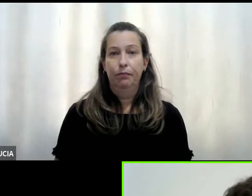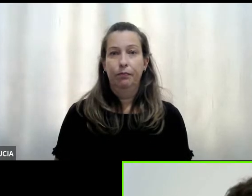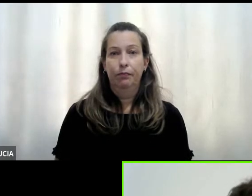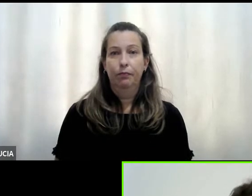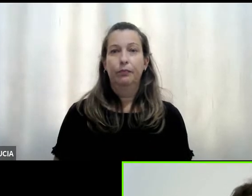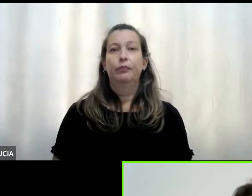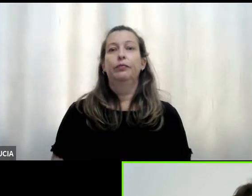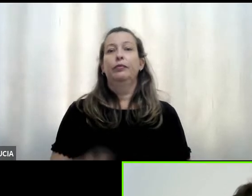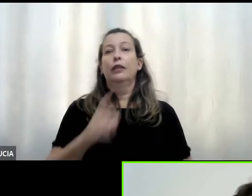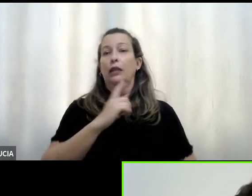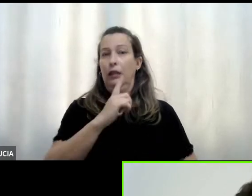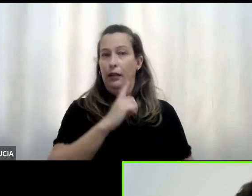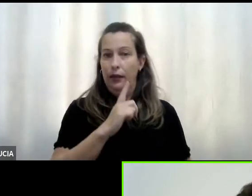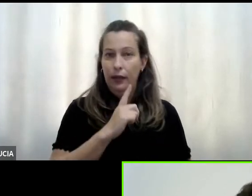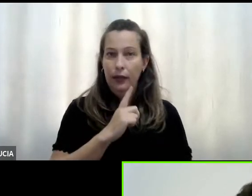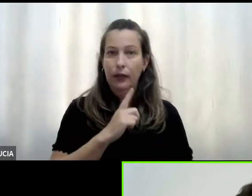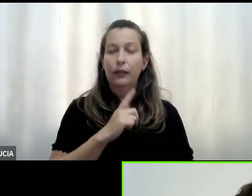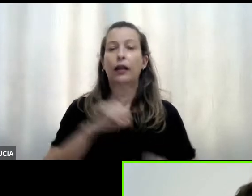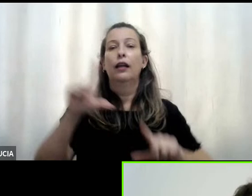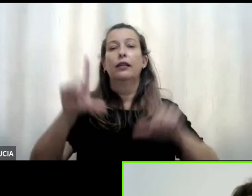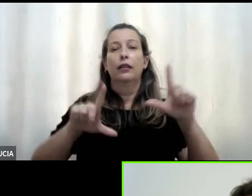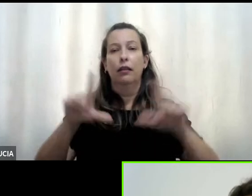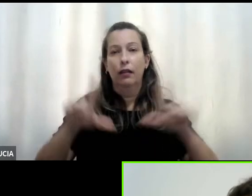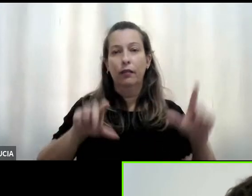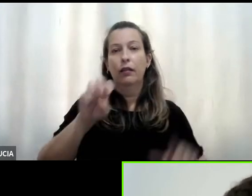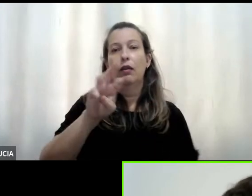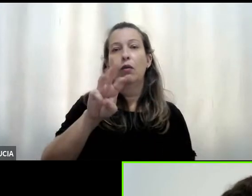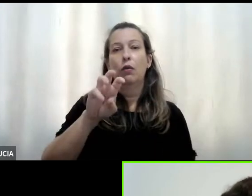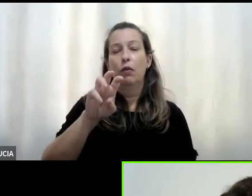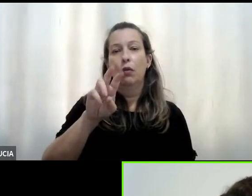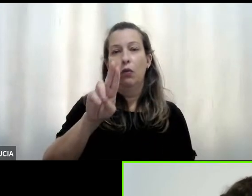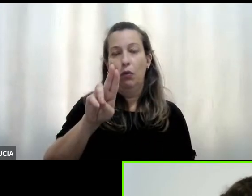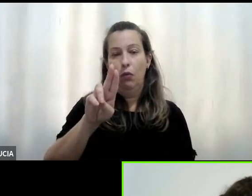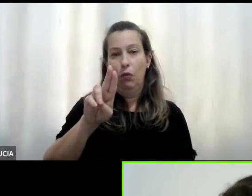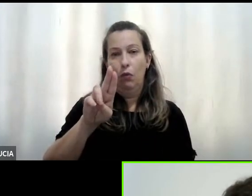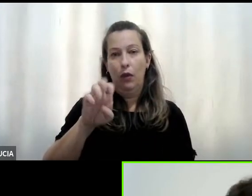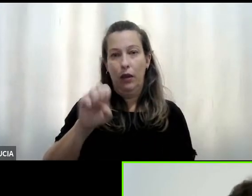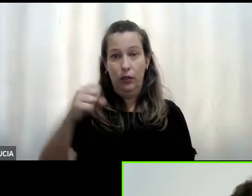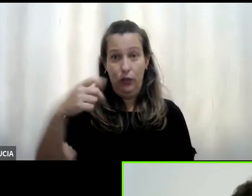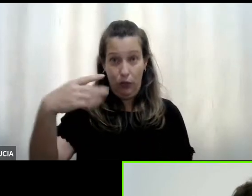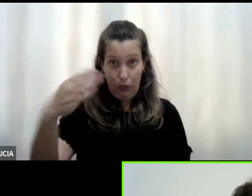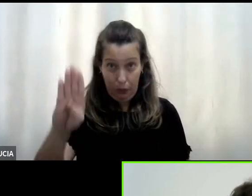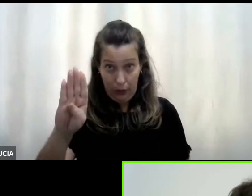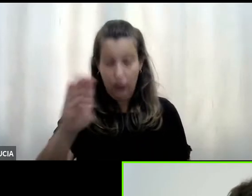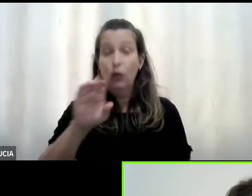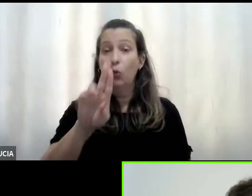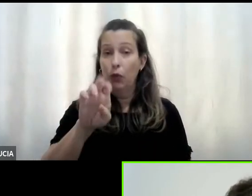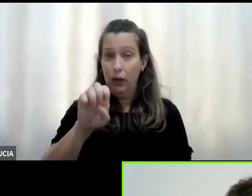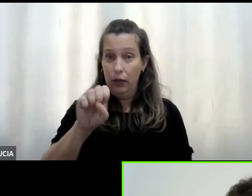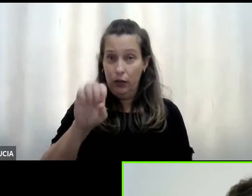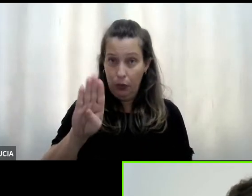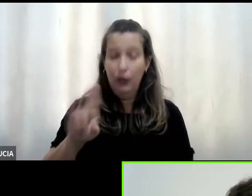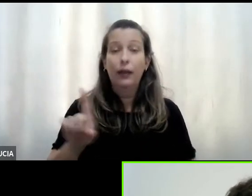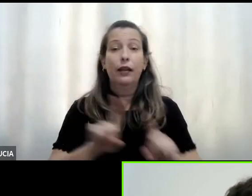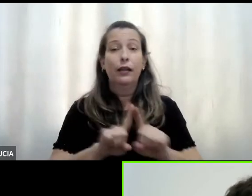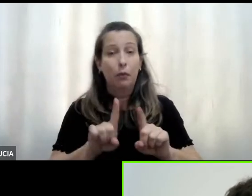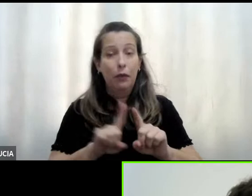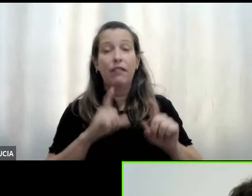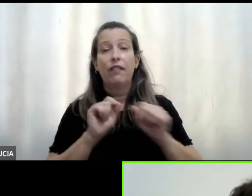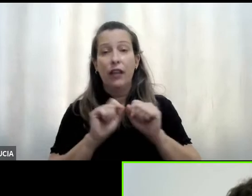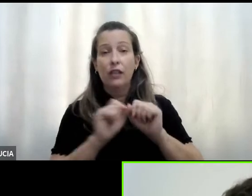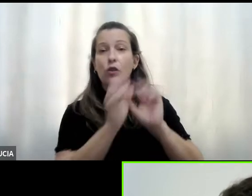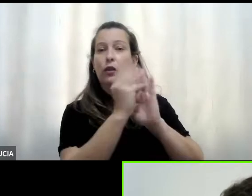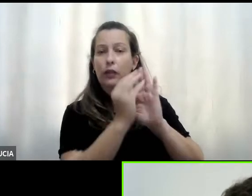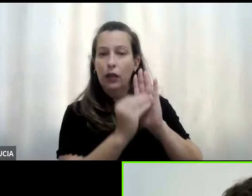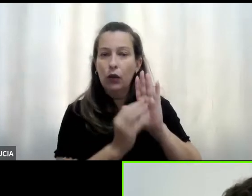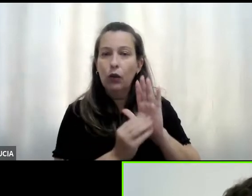muito esforço, né, por parte da TV UESB, que é quem produz o conteúdo. E a gente faz um desafio também, tem que vencer um desafio também, que é explicar